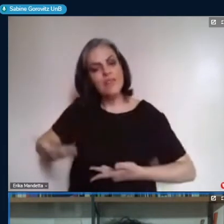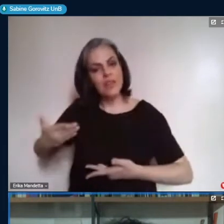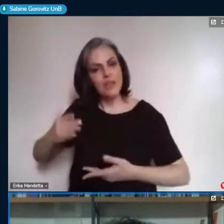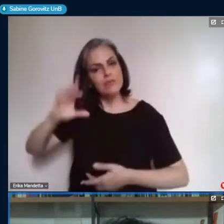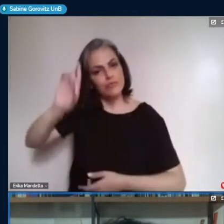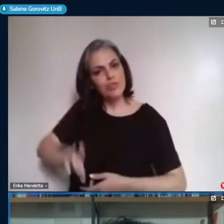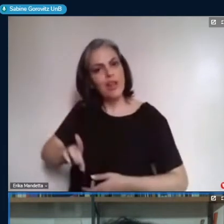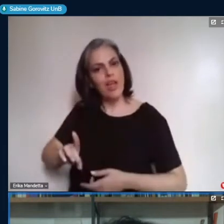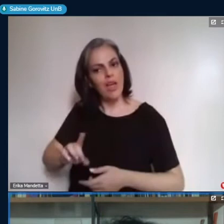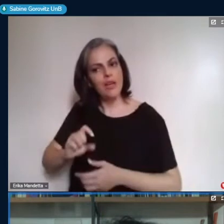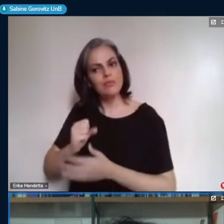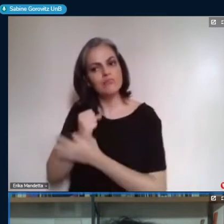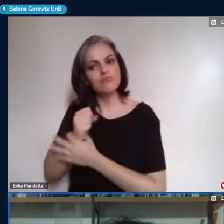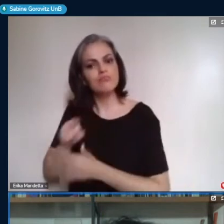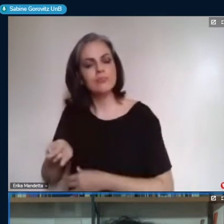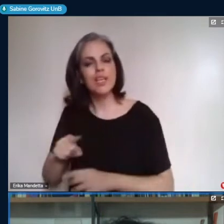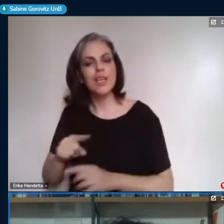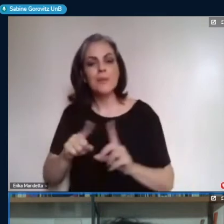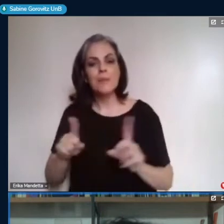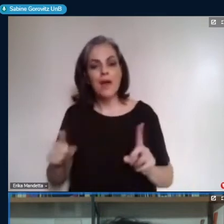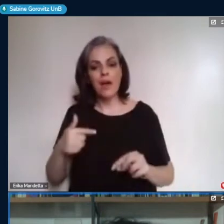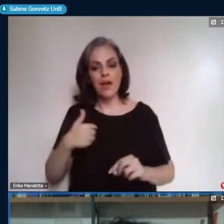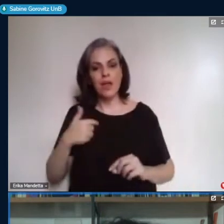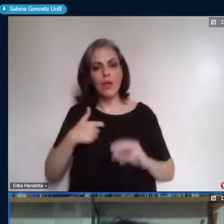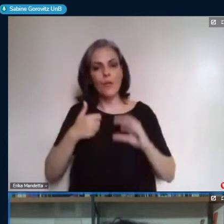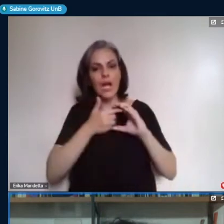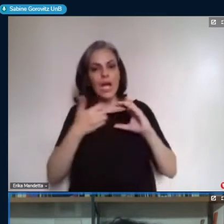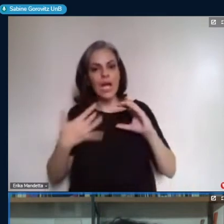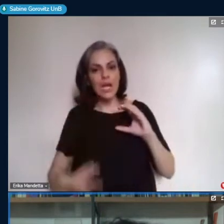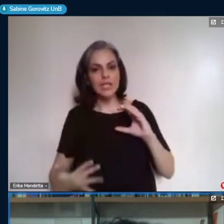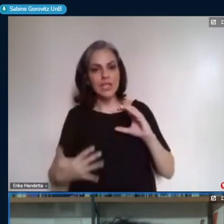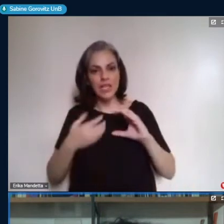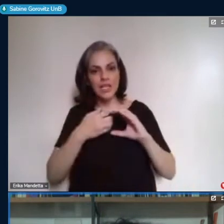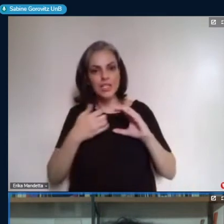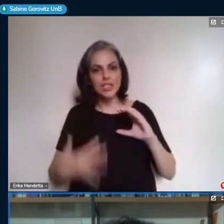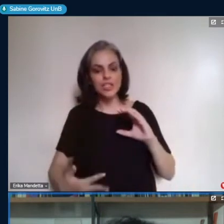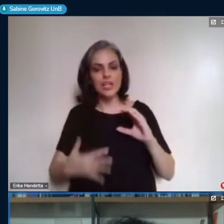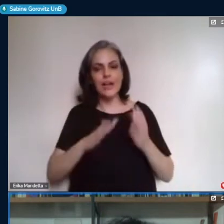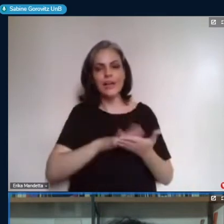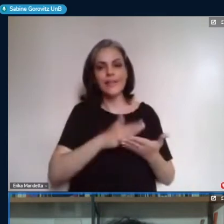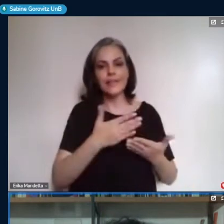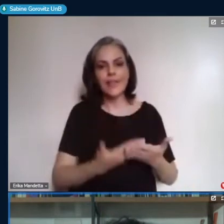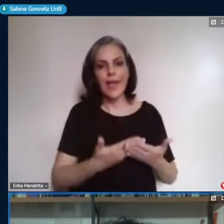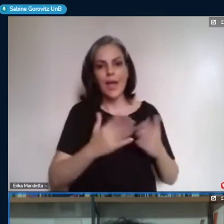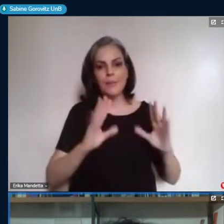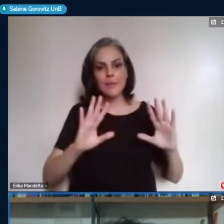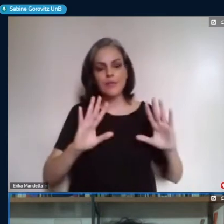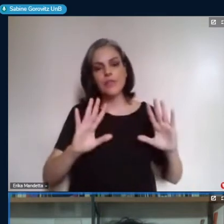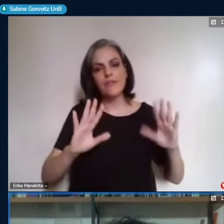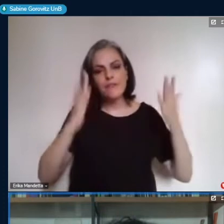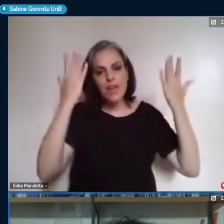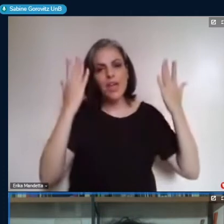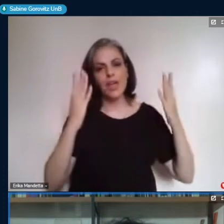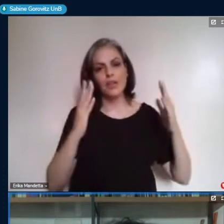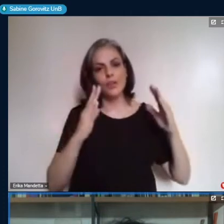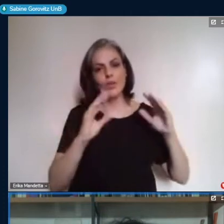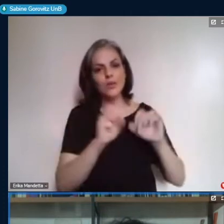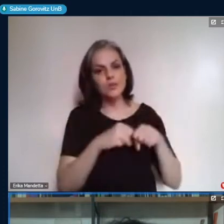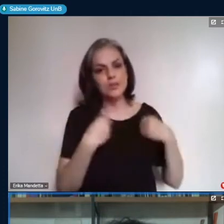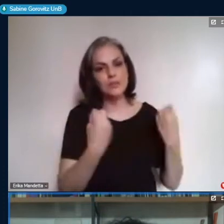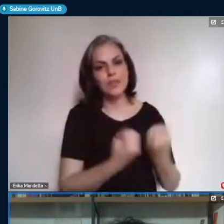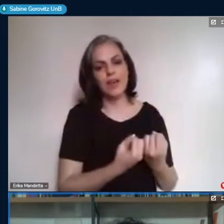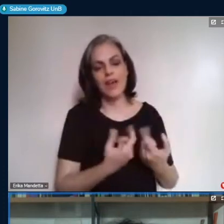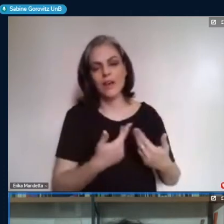mas, ao mesmo tempo, eu tenho todas as características do intérprete de conferências, tendo, inclusive, que me pautar